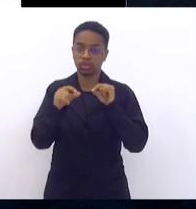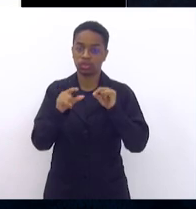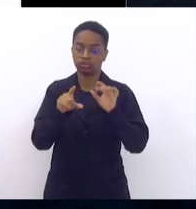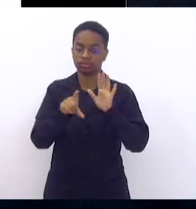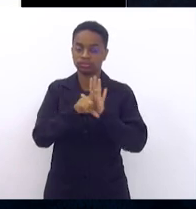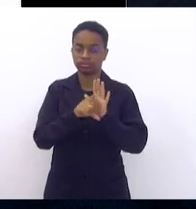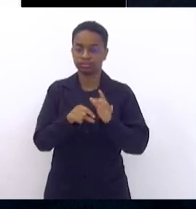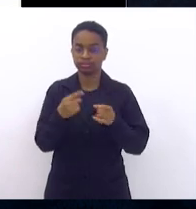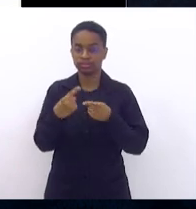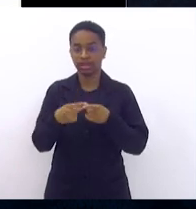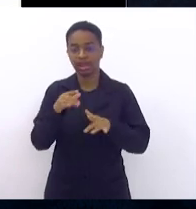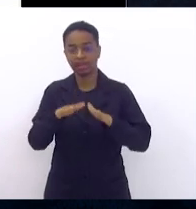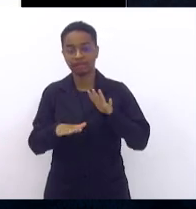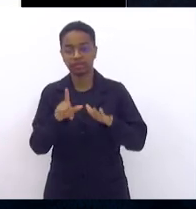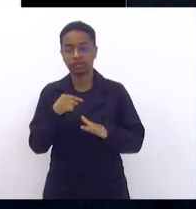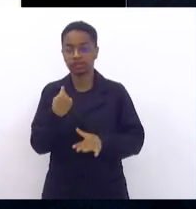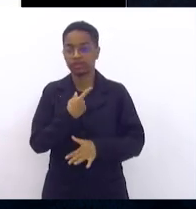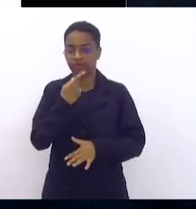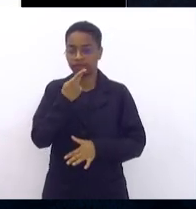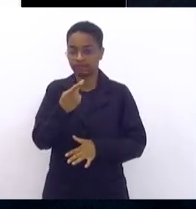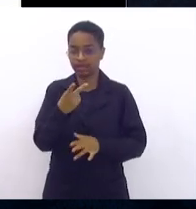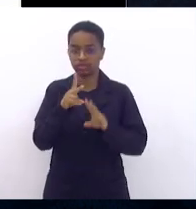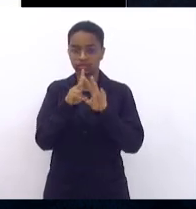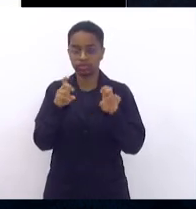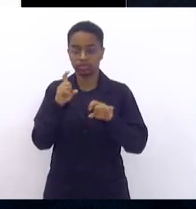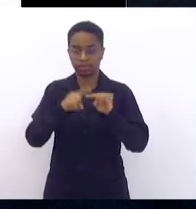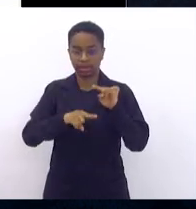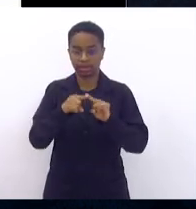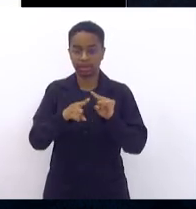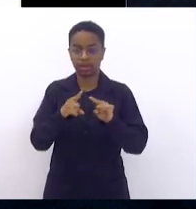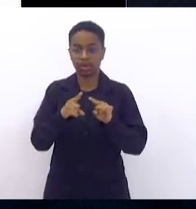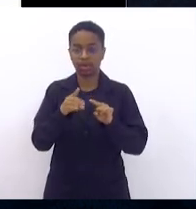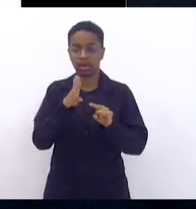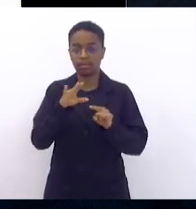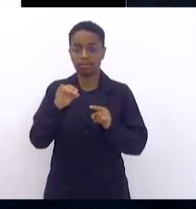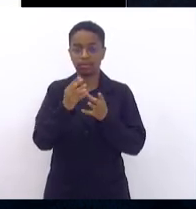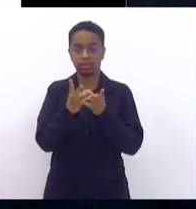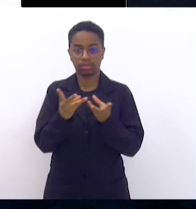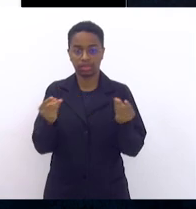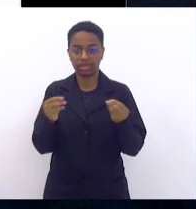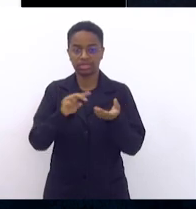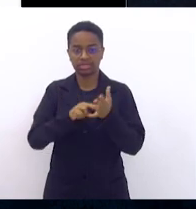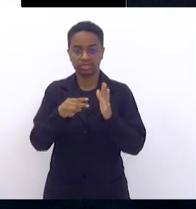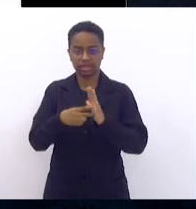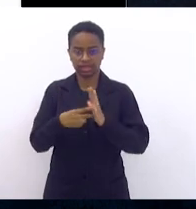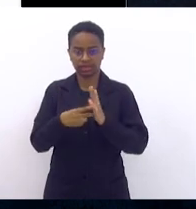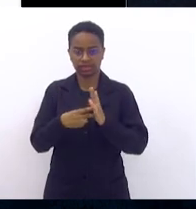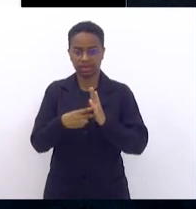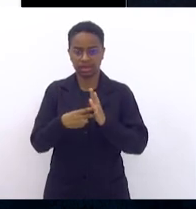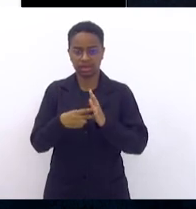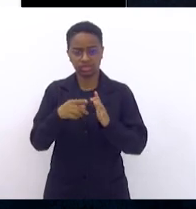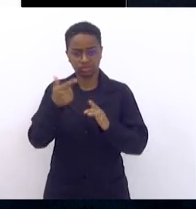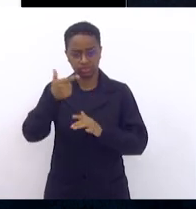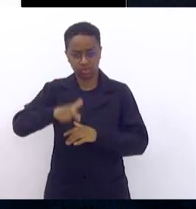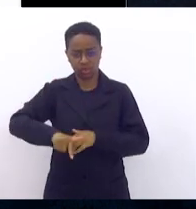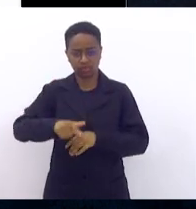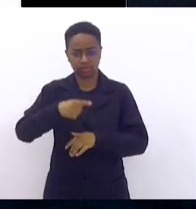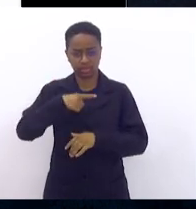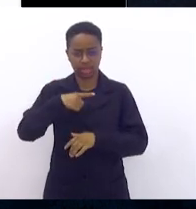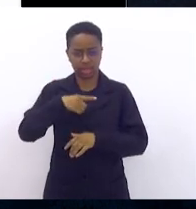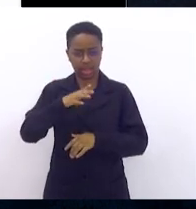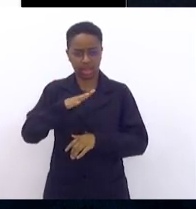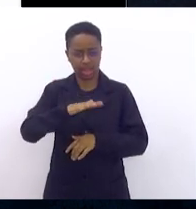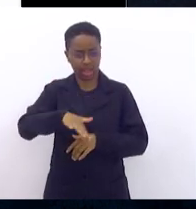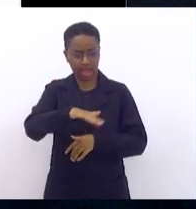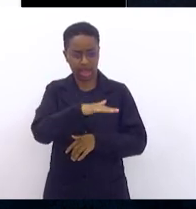porque muitas vezes a gente fala de biodegradável também quando você biodegrada você não tá entrando o produto novamente no processo produtivo